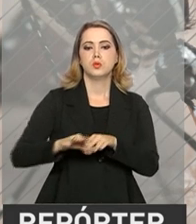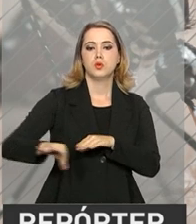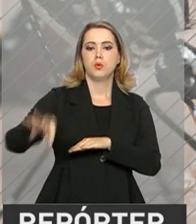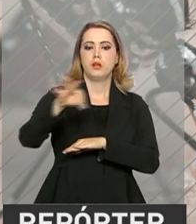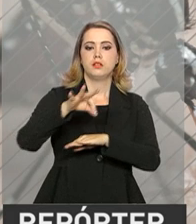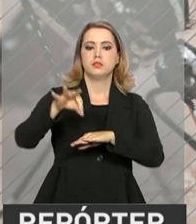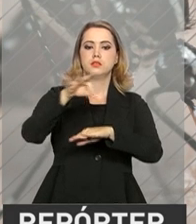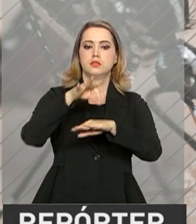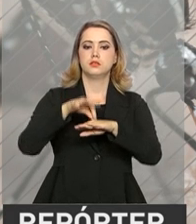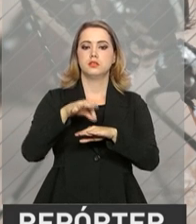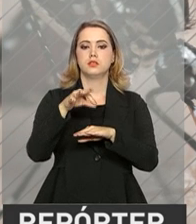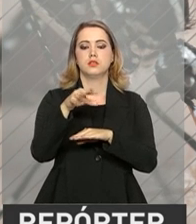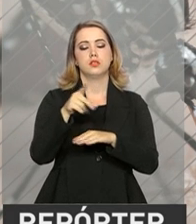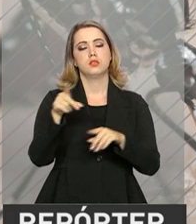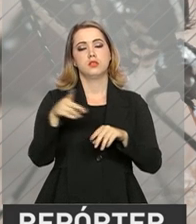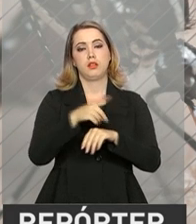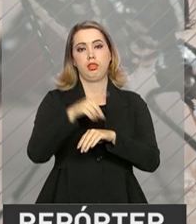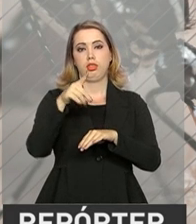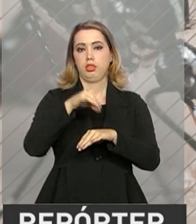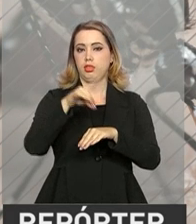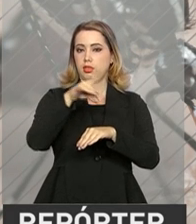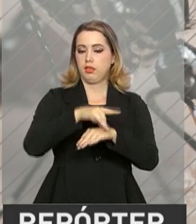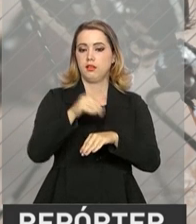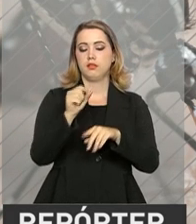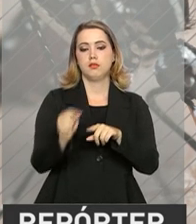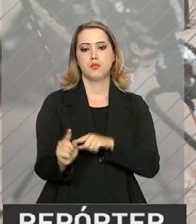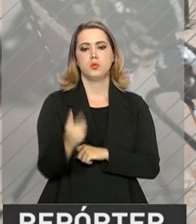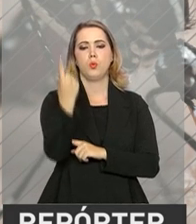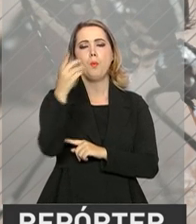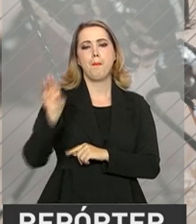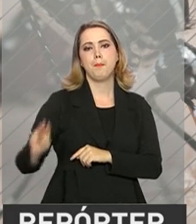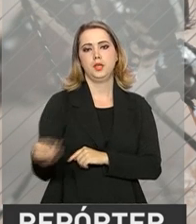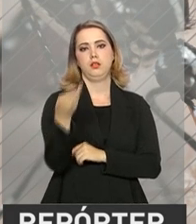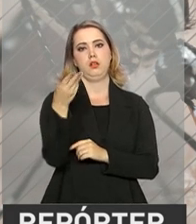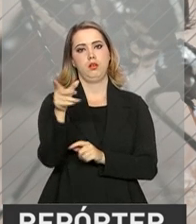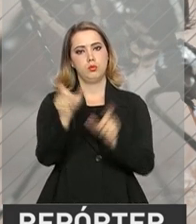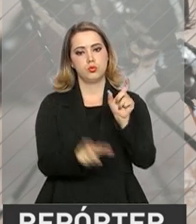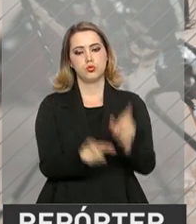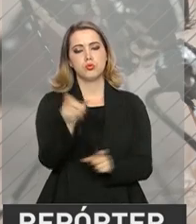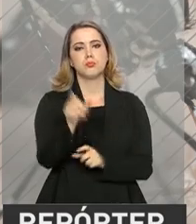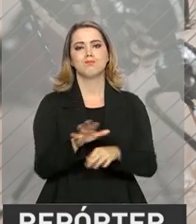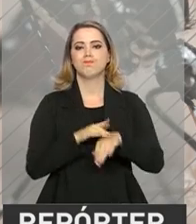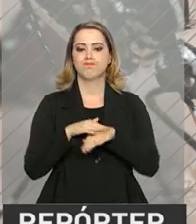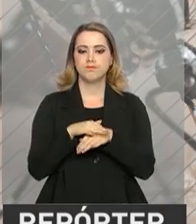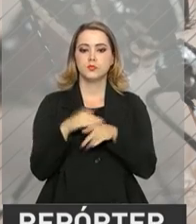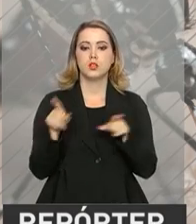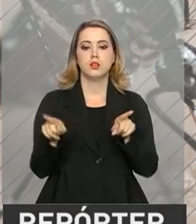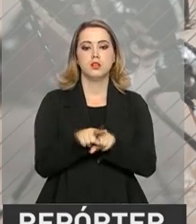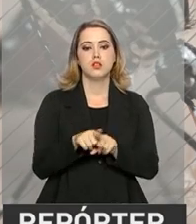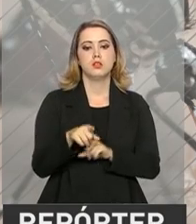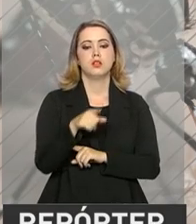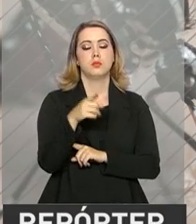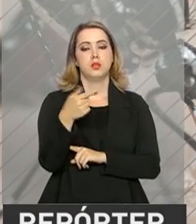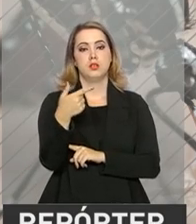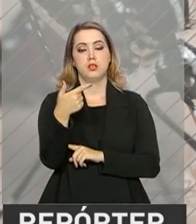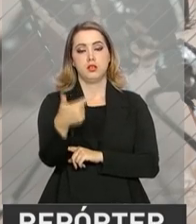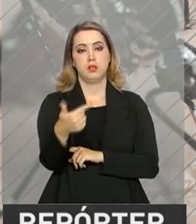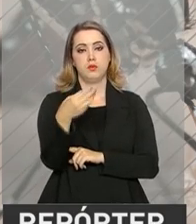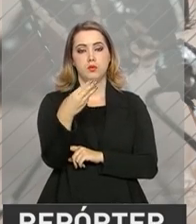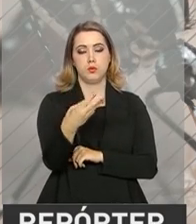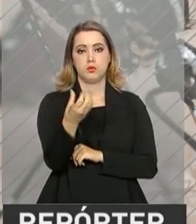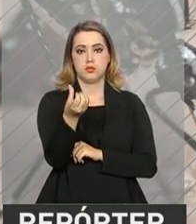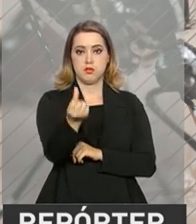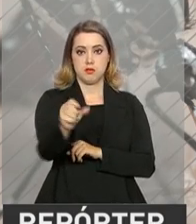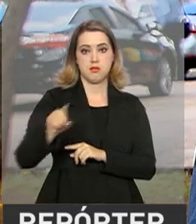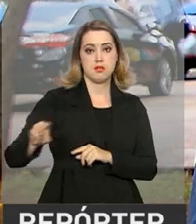1 milhão e 400 mil brasileiros. O Brasil registrou ainda mais de 236 mil casos de